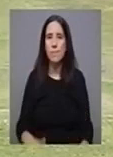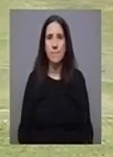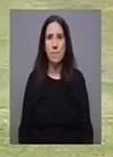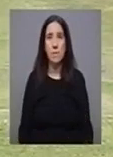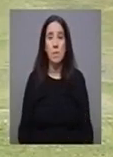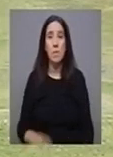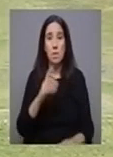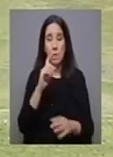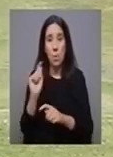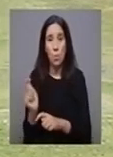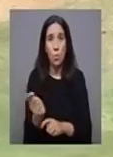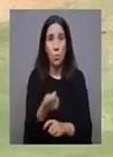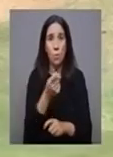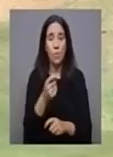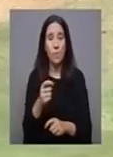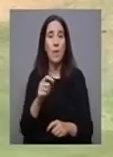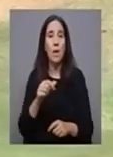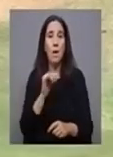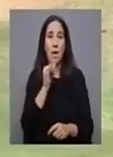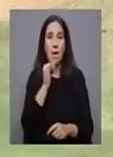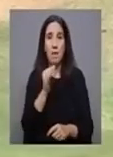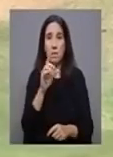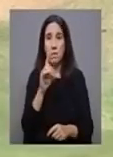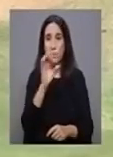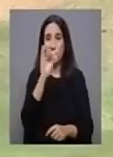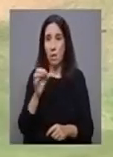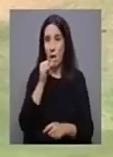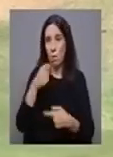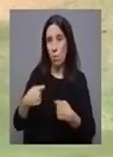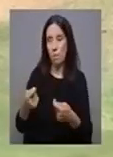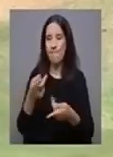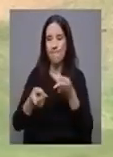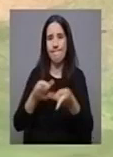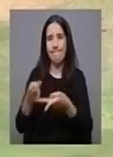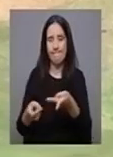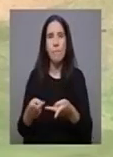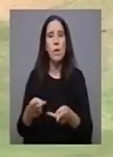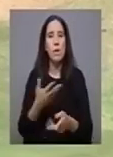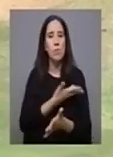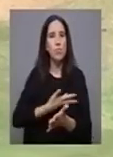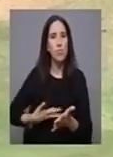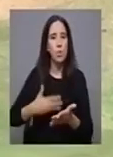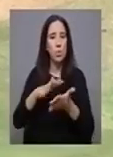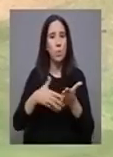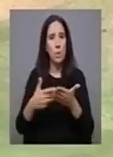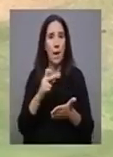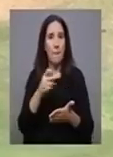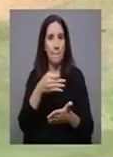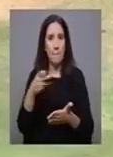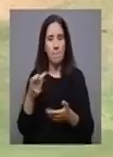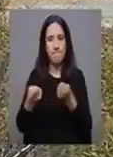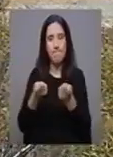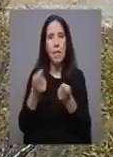Golfo, que no Algarve representa cerca de 6% dos consumos hídricos, está sob avaliação. A versão preliminar do plano coordenado pela APA prevê um corte